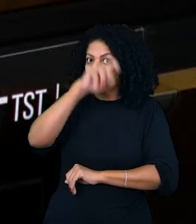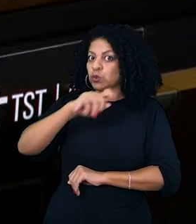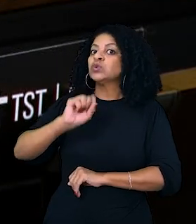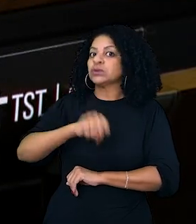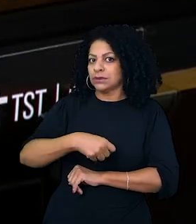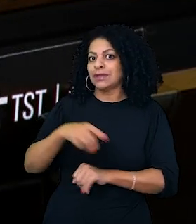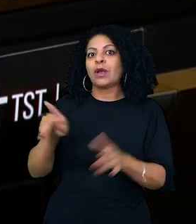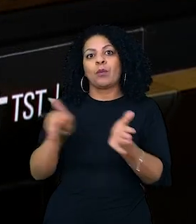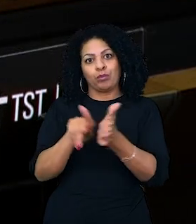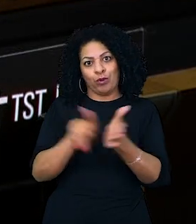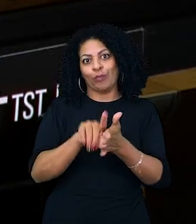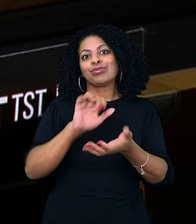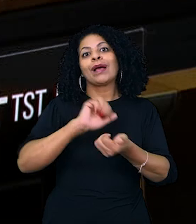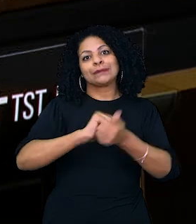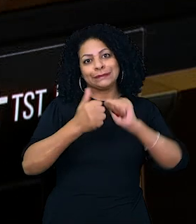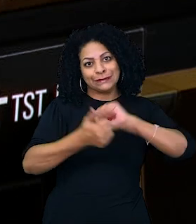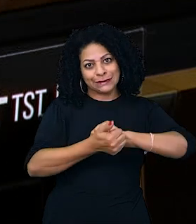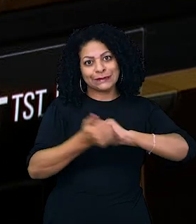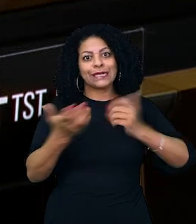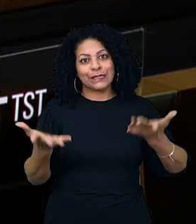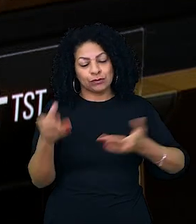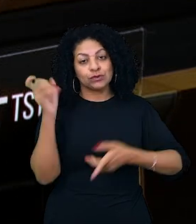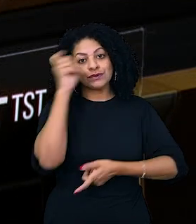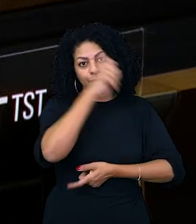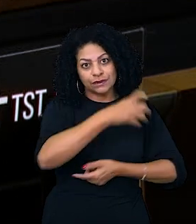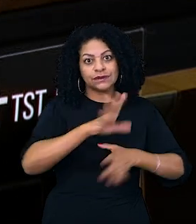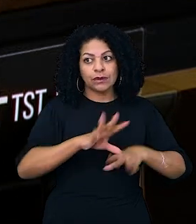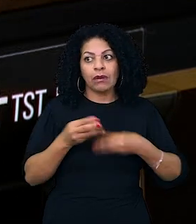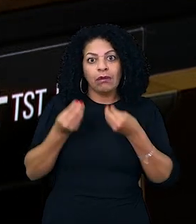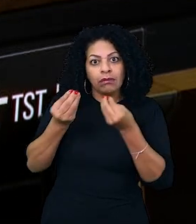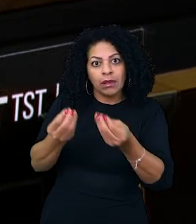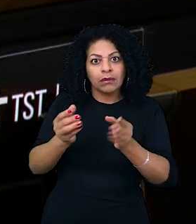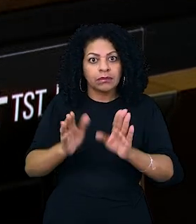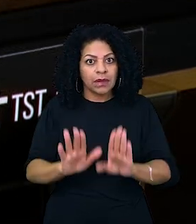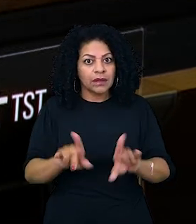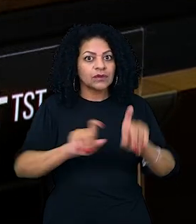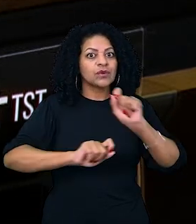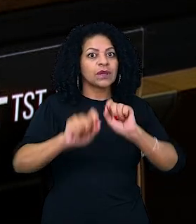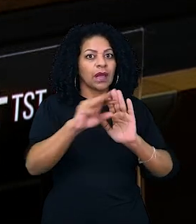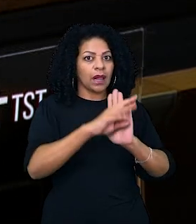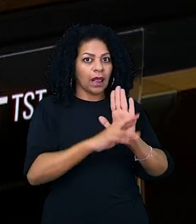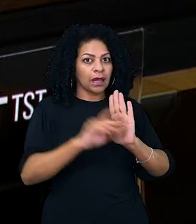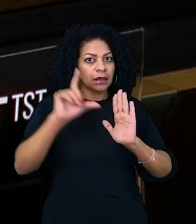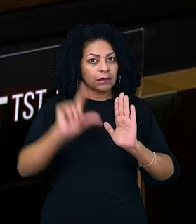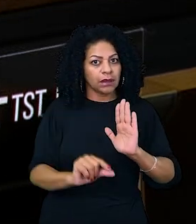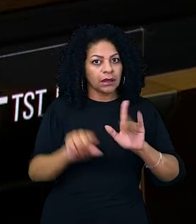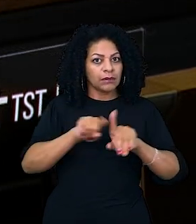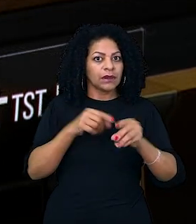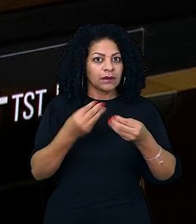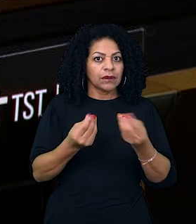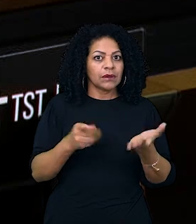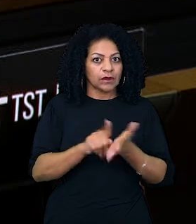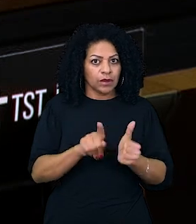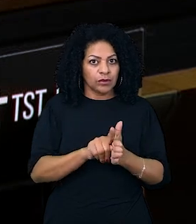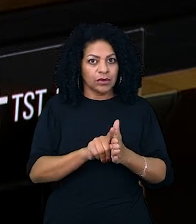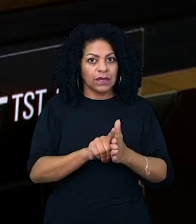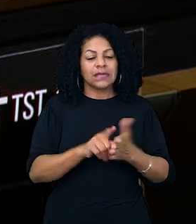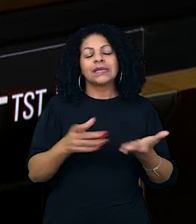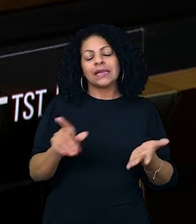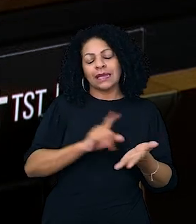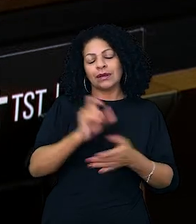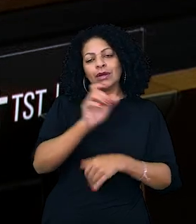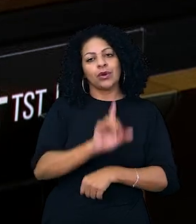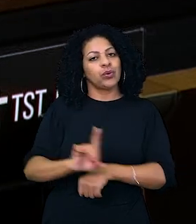de adaptação, de dar uma solução, mas hoje nós temos regramentos, tanto nacionais quanto